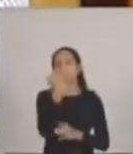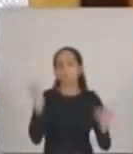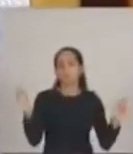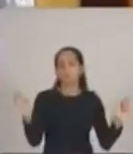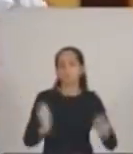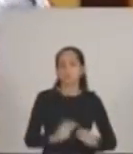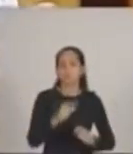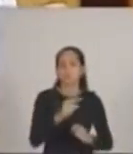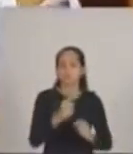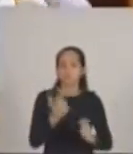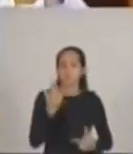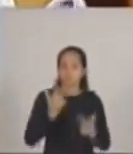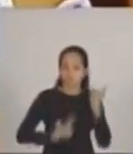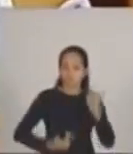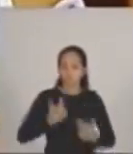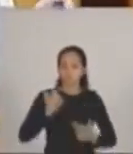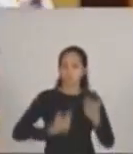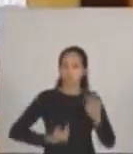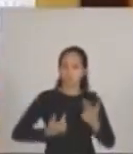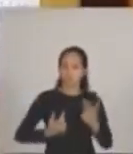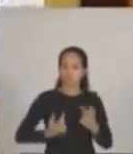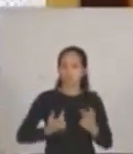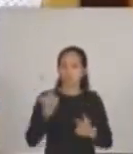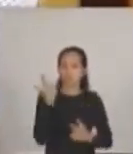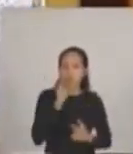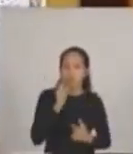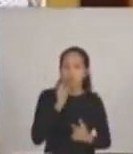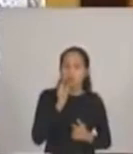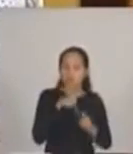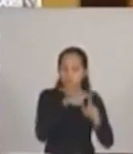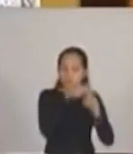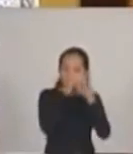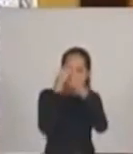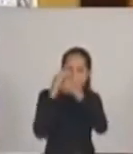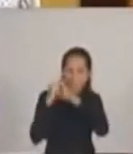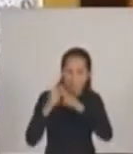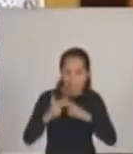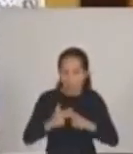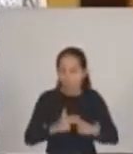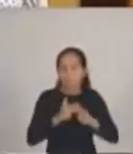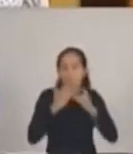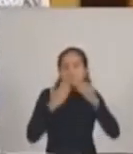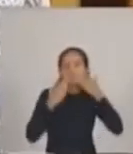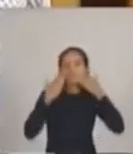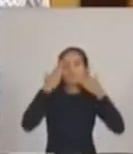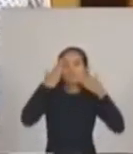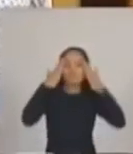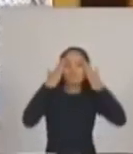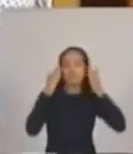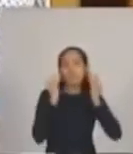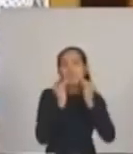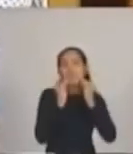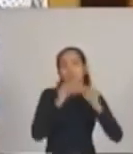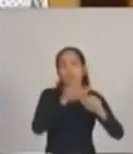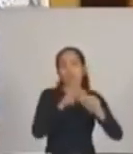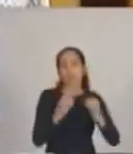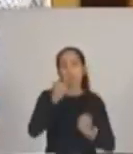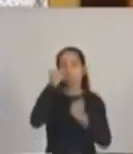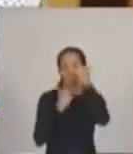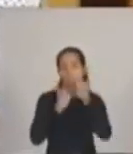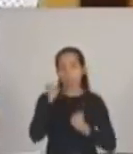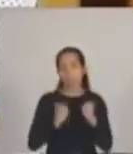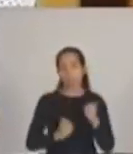essas cirurgias que envolvam a reparação por cirurgia plástica, um serviço já disponibilizado pelo SUS em